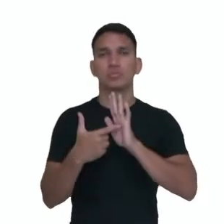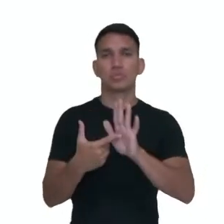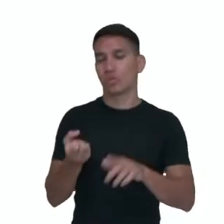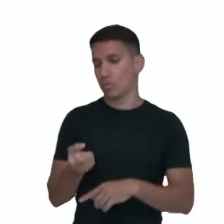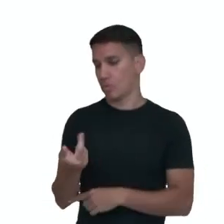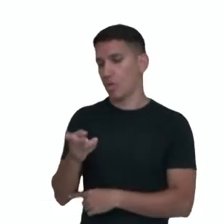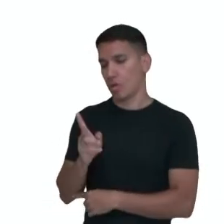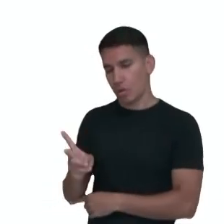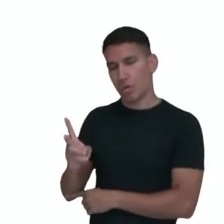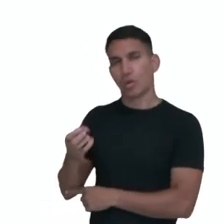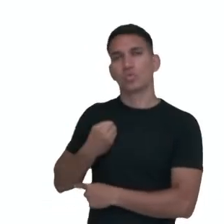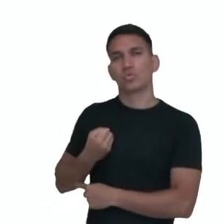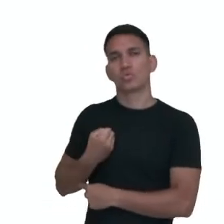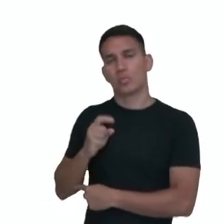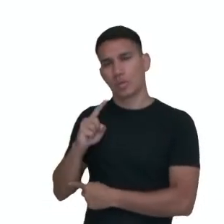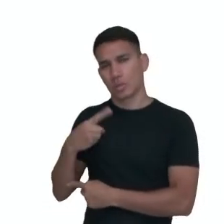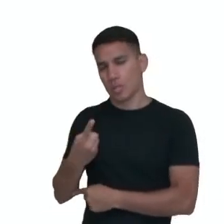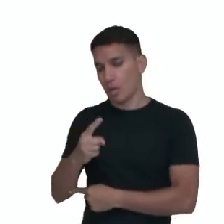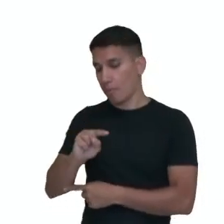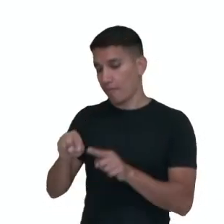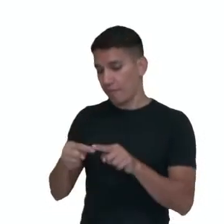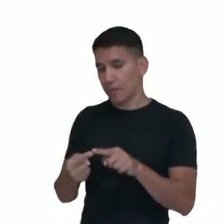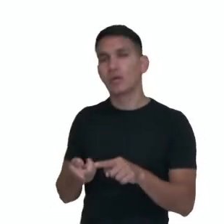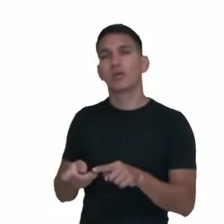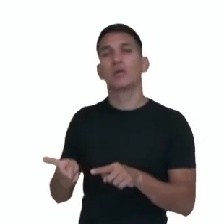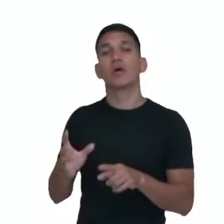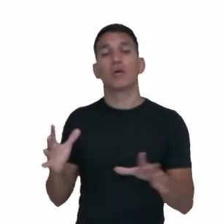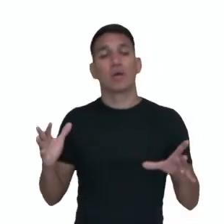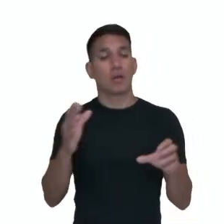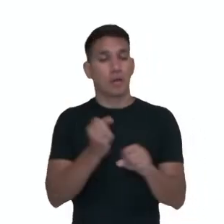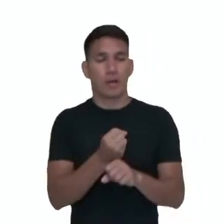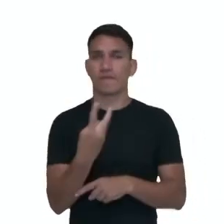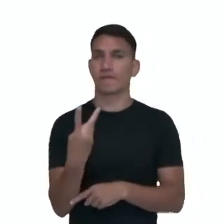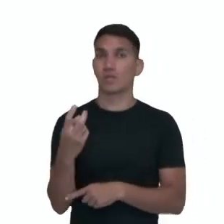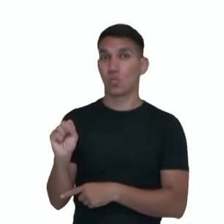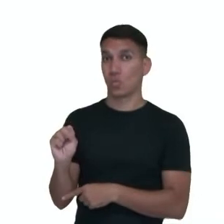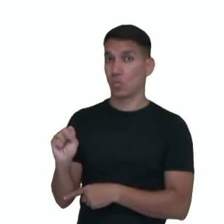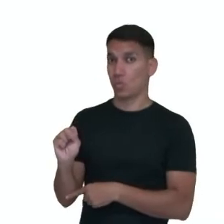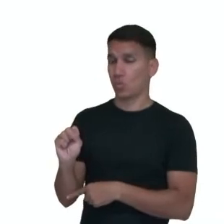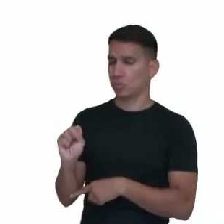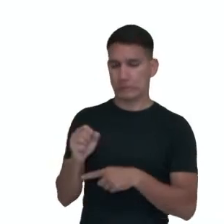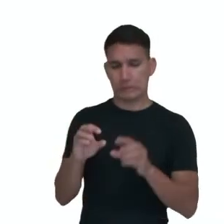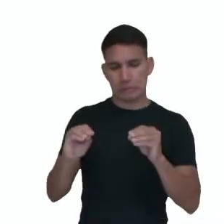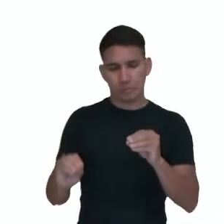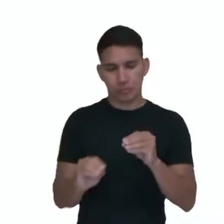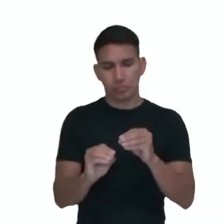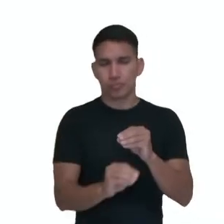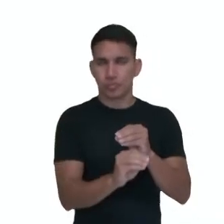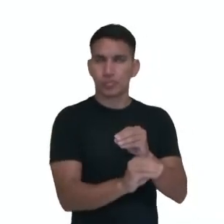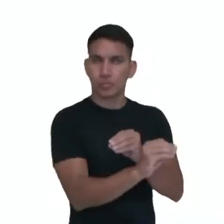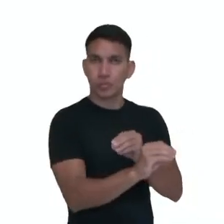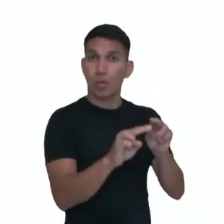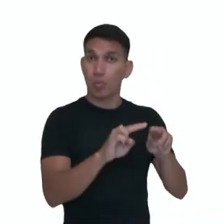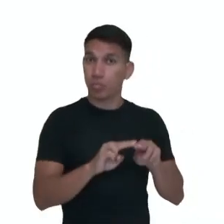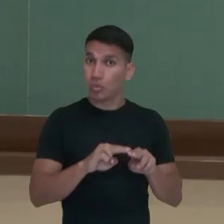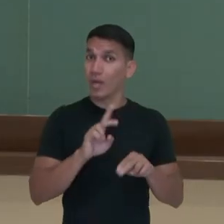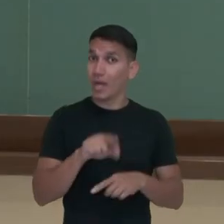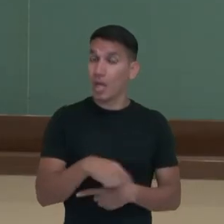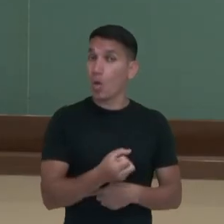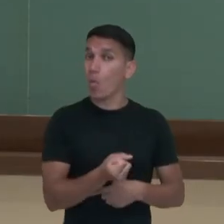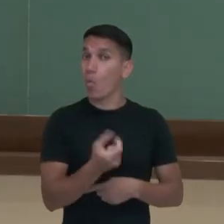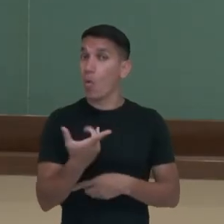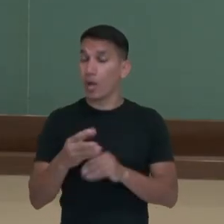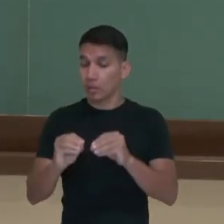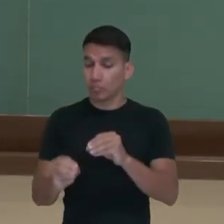números que estão após a vírgula ali e andou 28 casas. Que a gente tem que prestar atenção que é a quantidade de casas que está